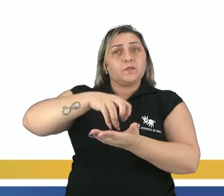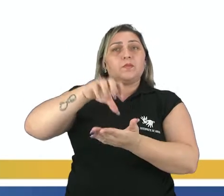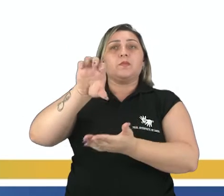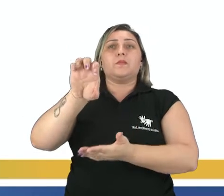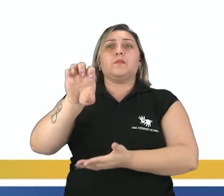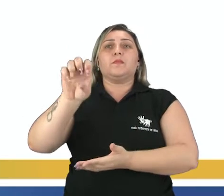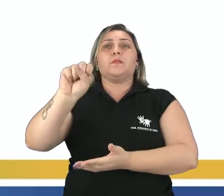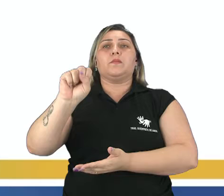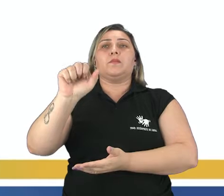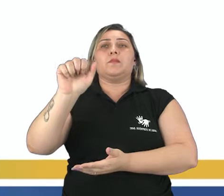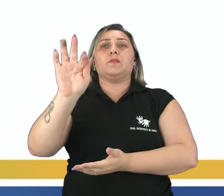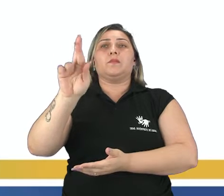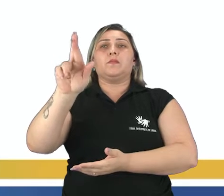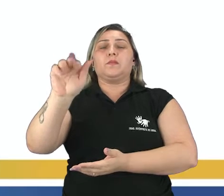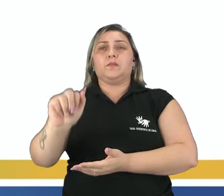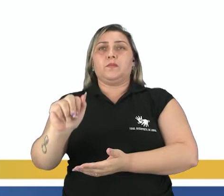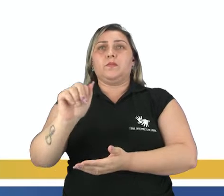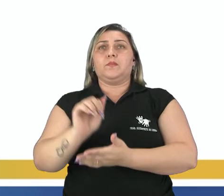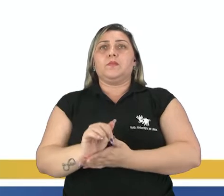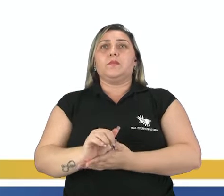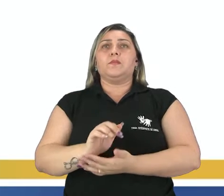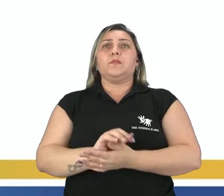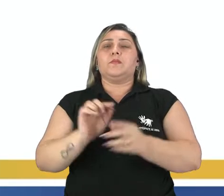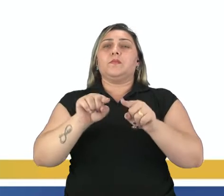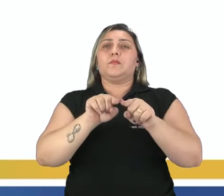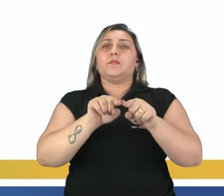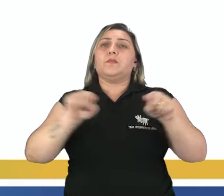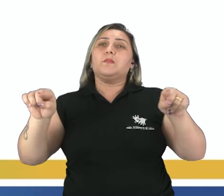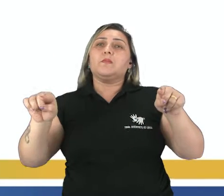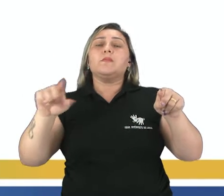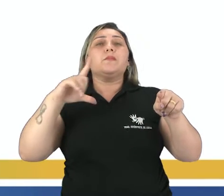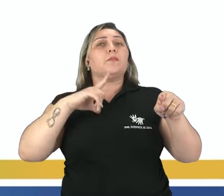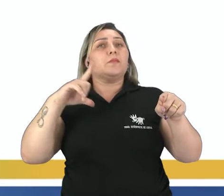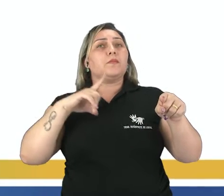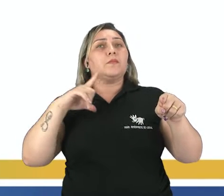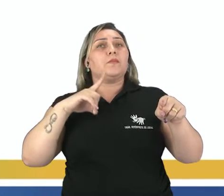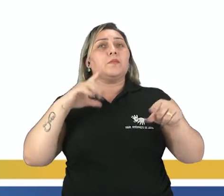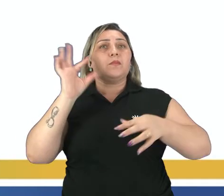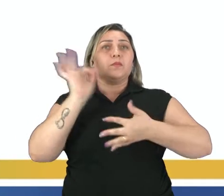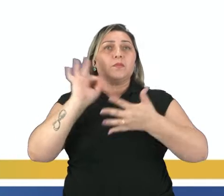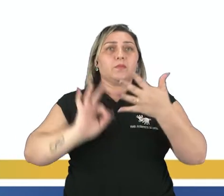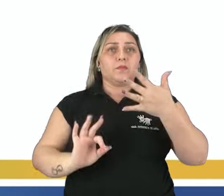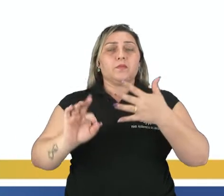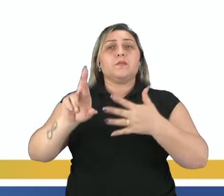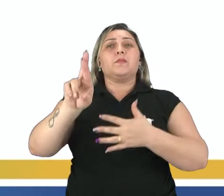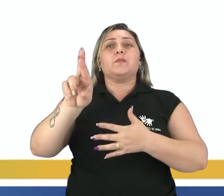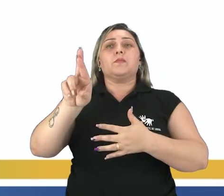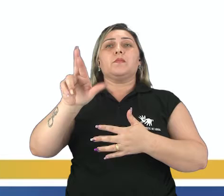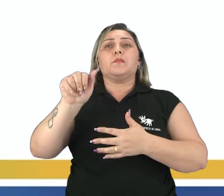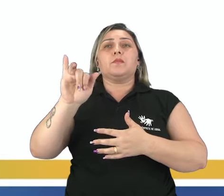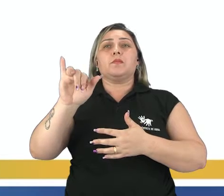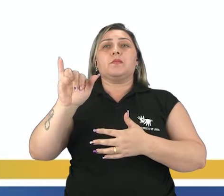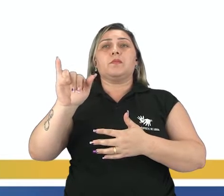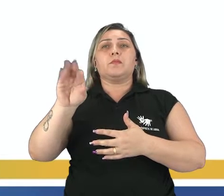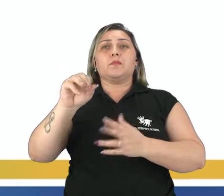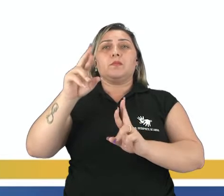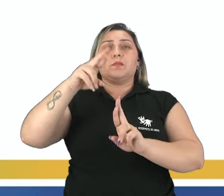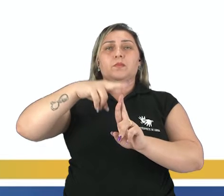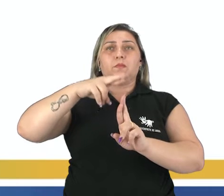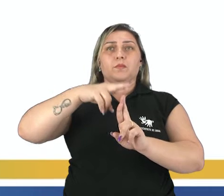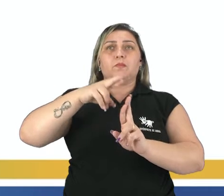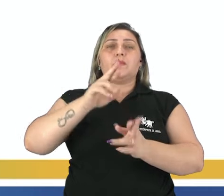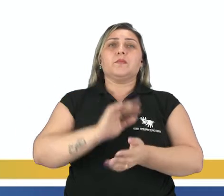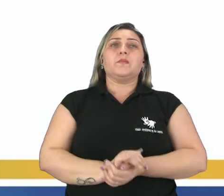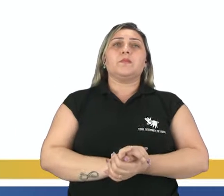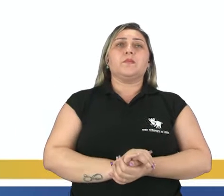esfera, para a sua borda. E aí nós temos esse elemento chamado raio. Além do